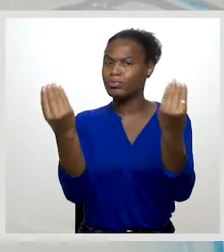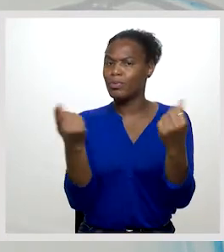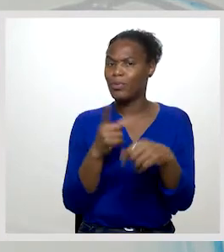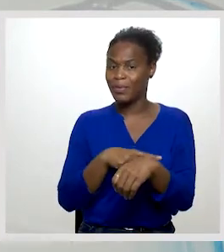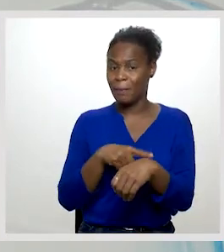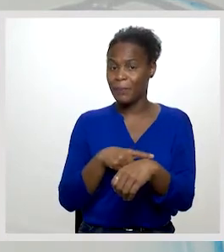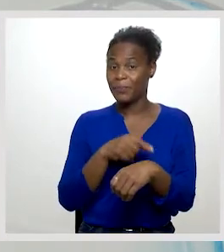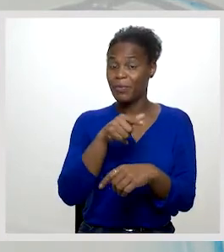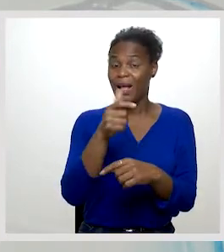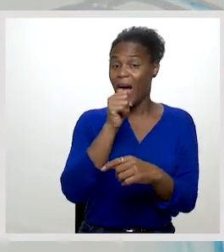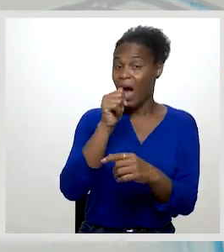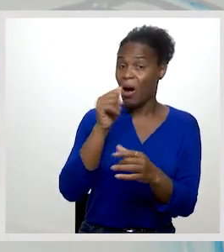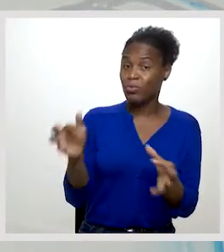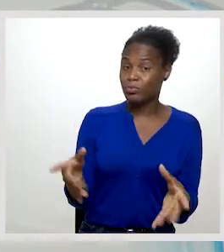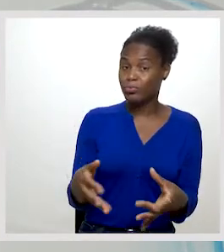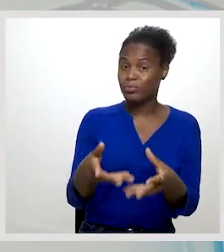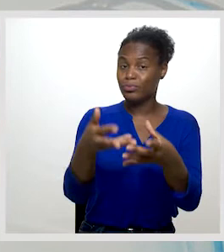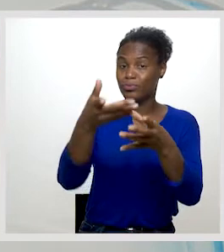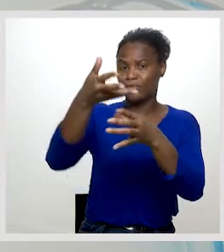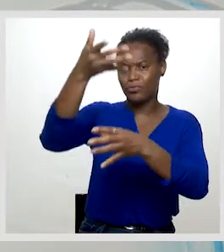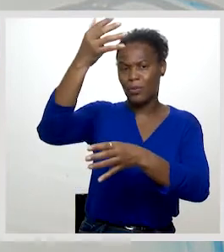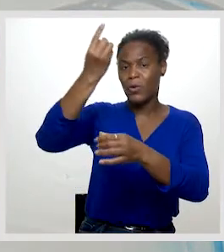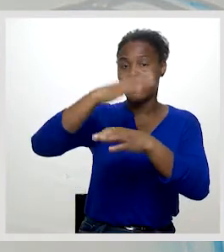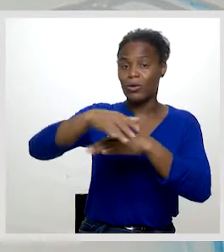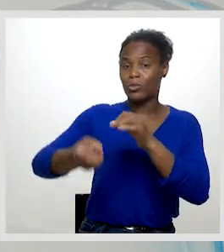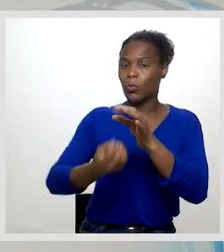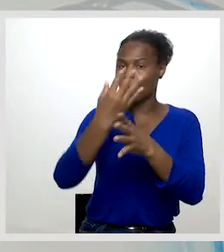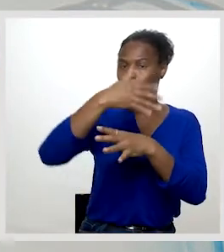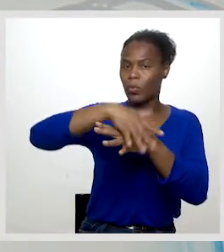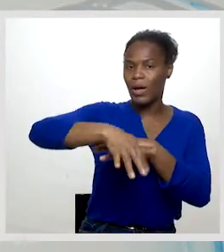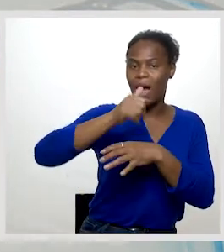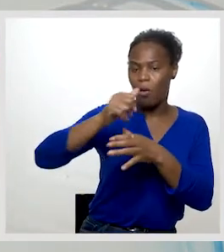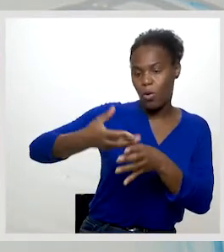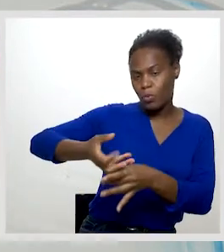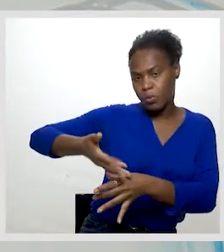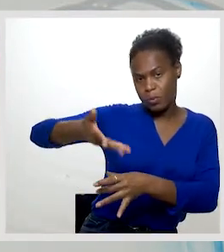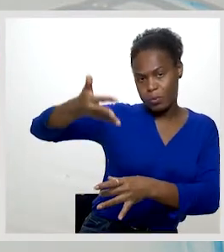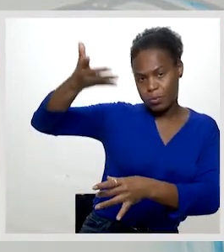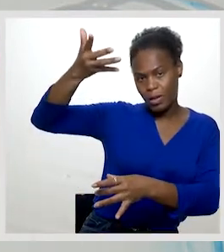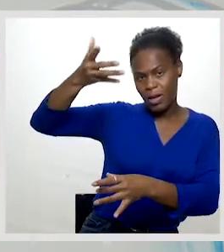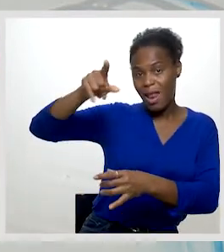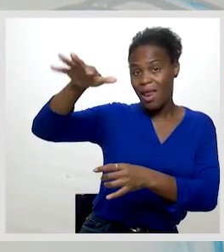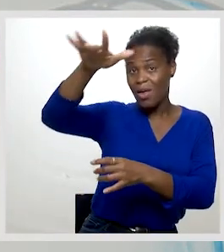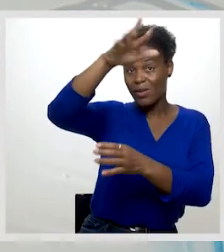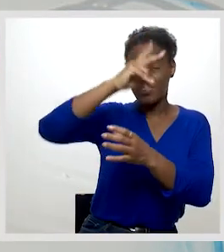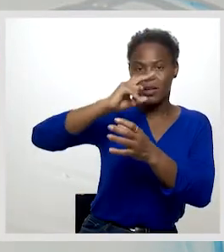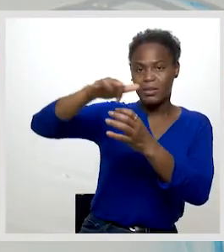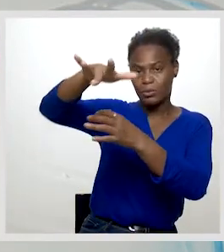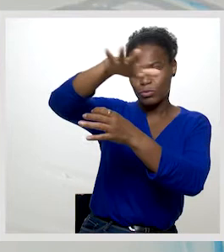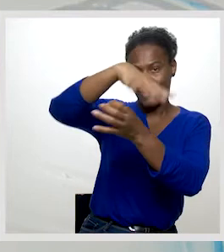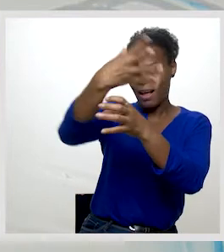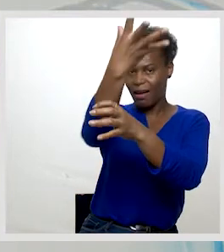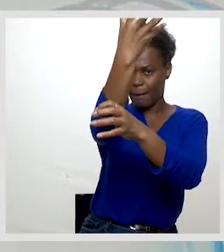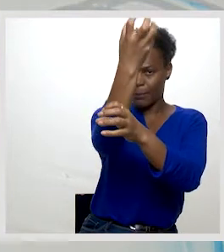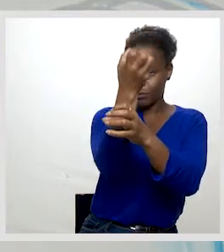tempo. Esses vapores de água libertados pelas erupções vulcânicas foram captadas pela